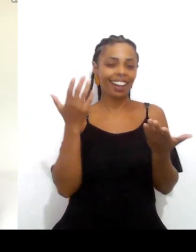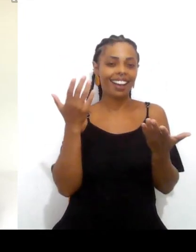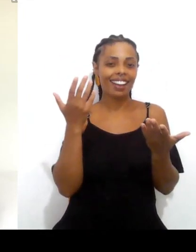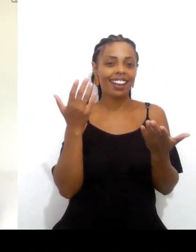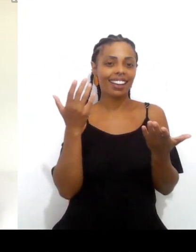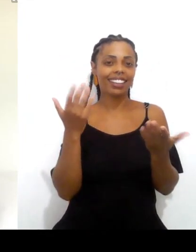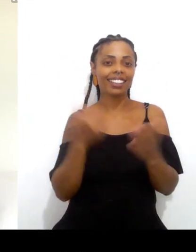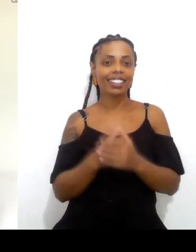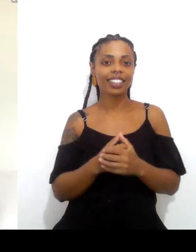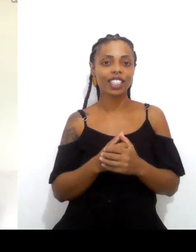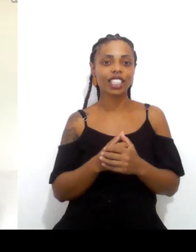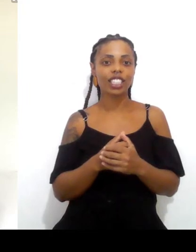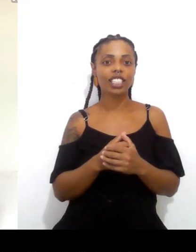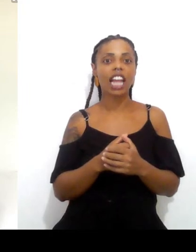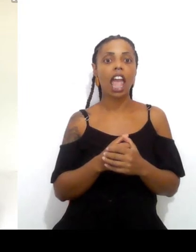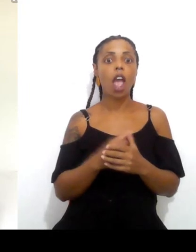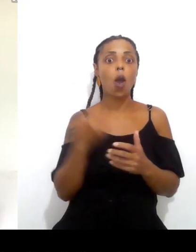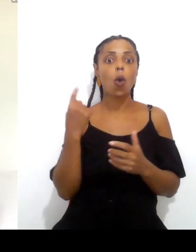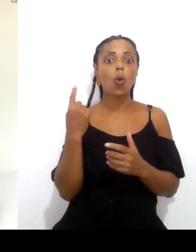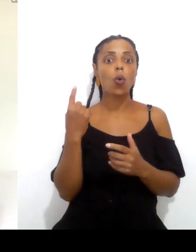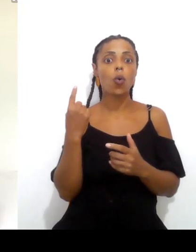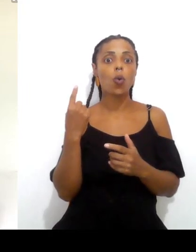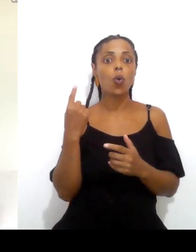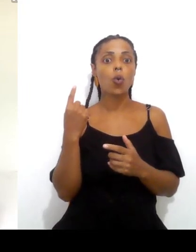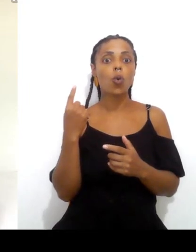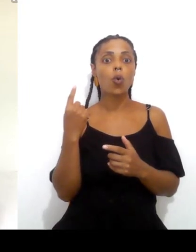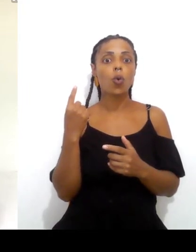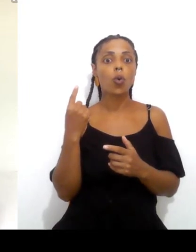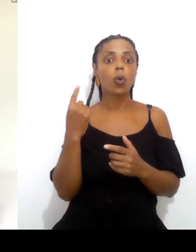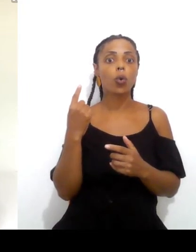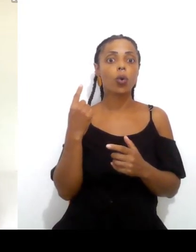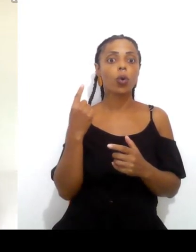para lutar contra o invisível